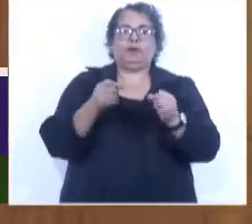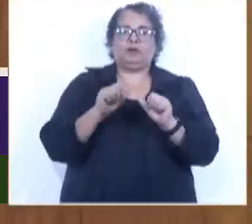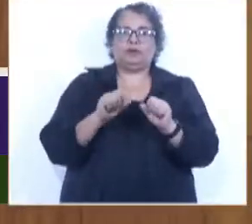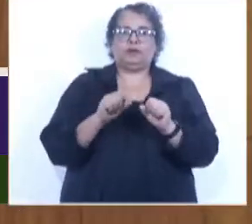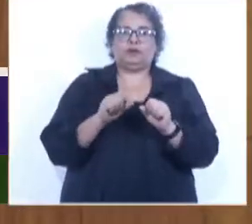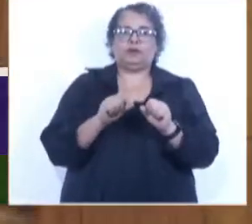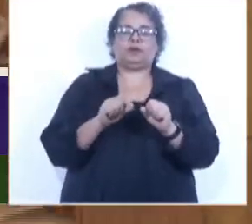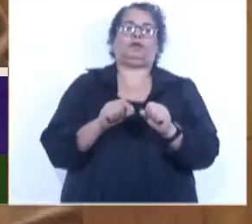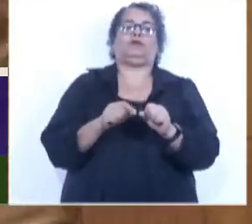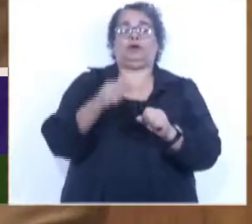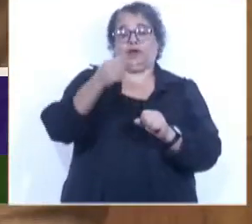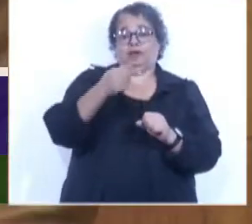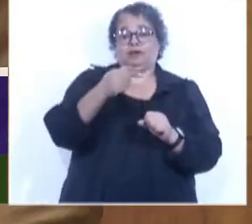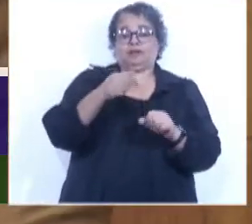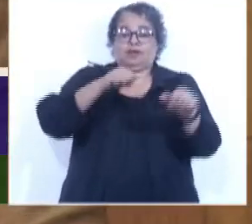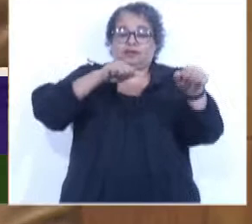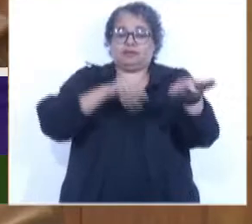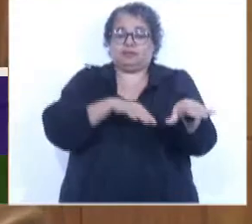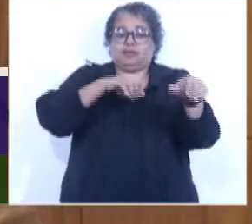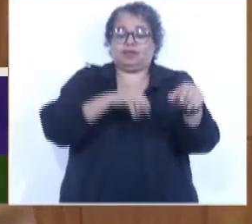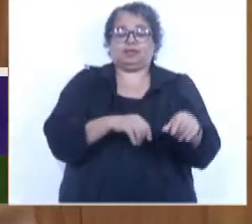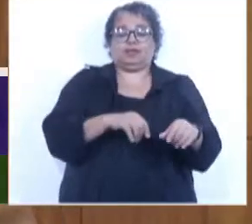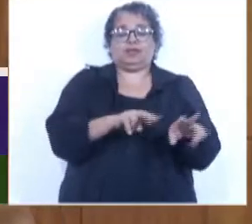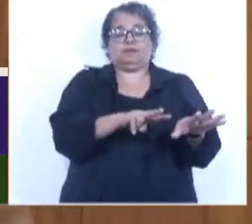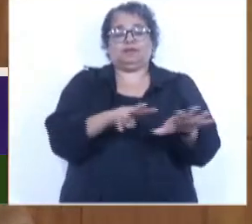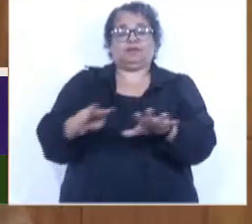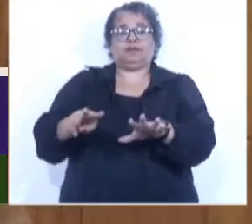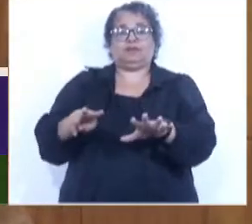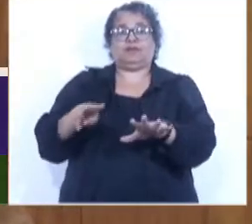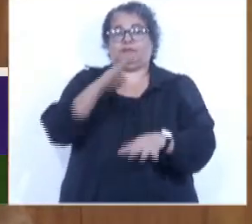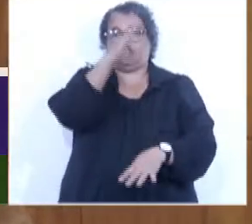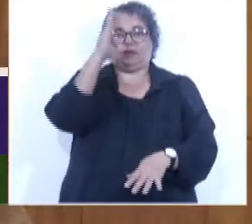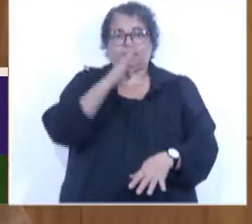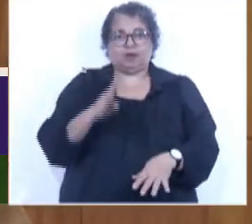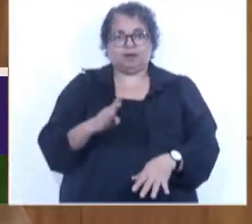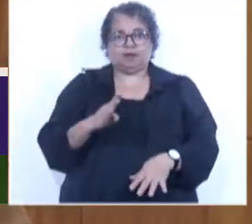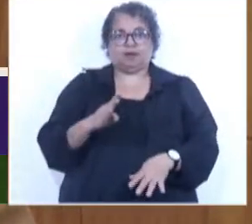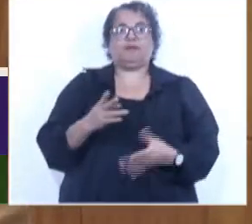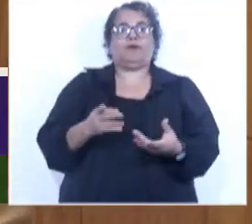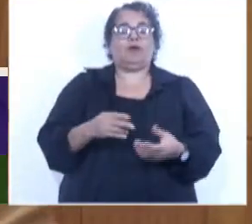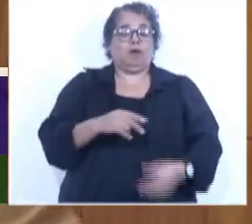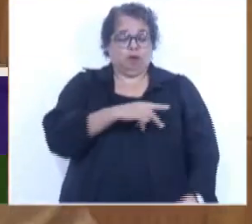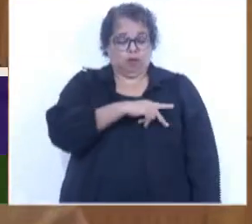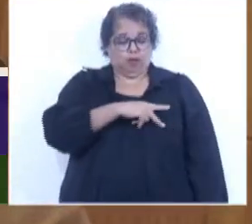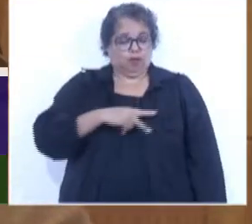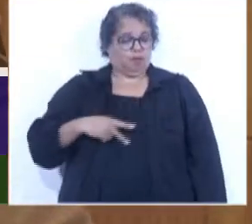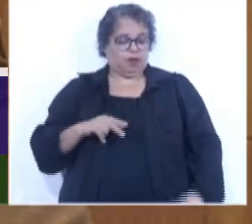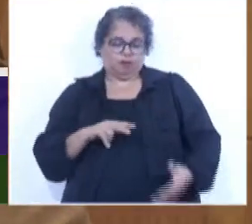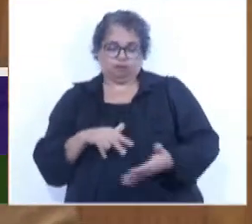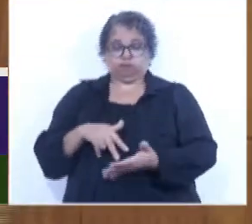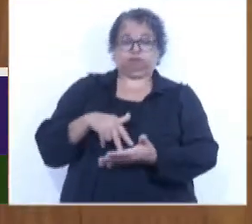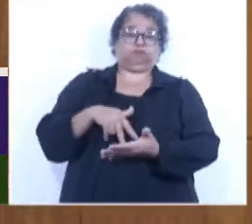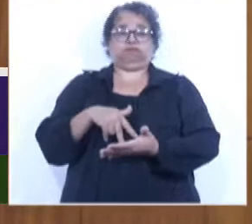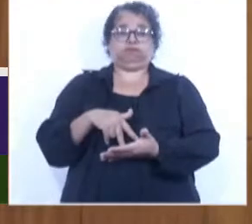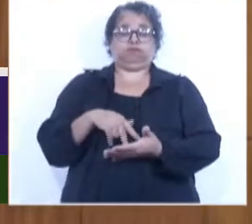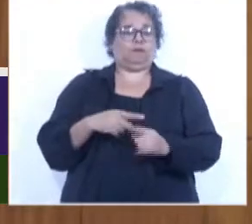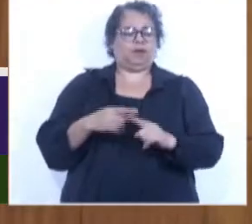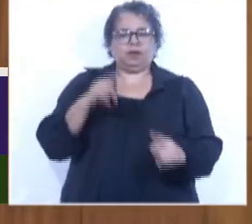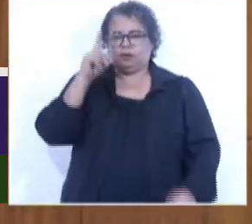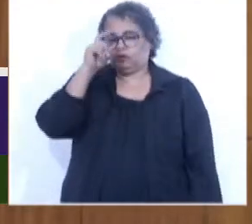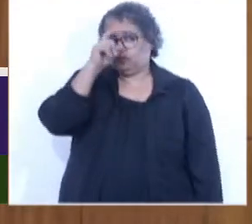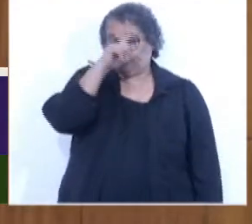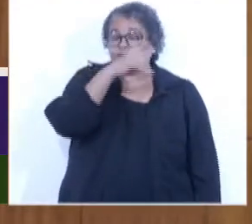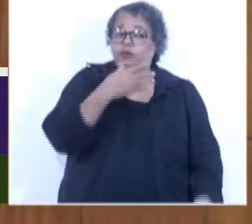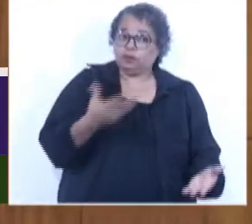7 de Setembro semana da pátria aonde o nosso Brasil deve ser exaltado mesmo com as dificuldades mesmo com